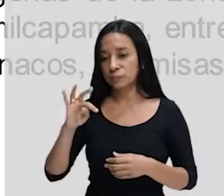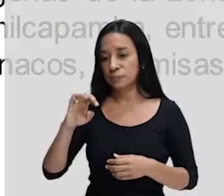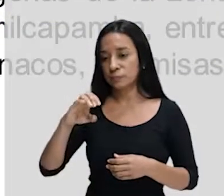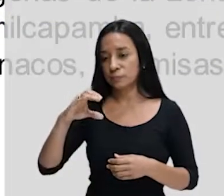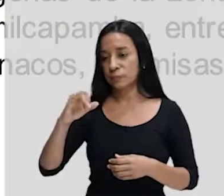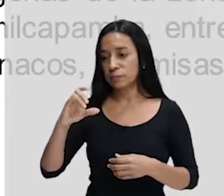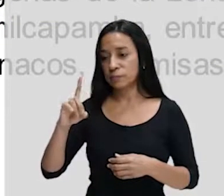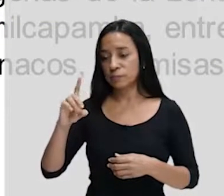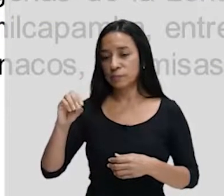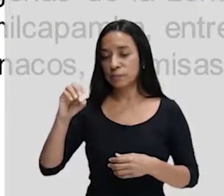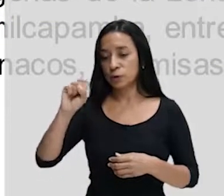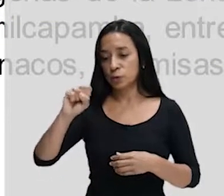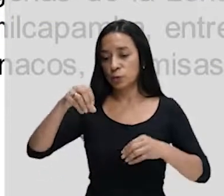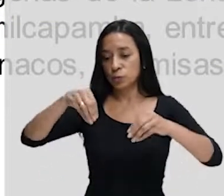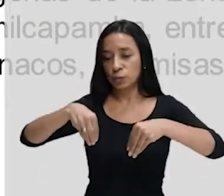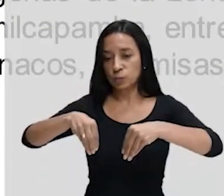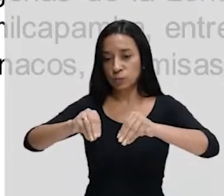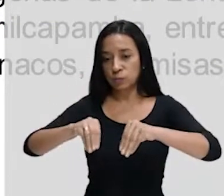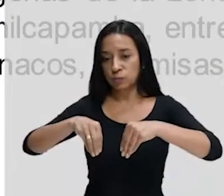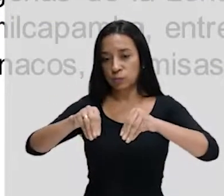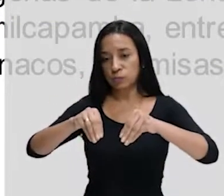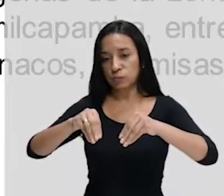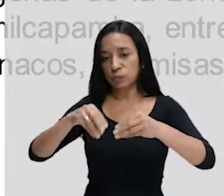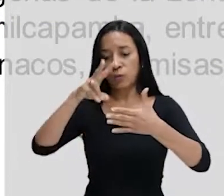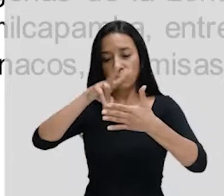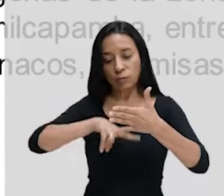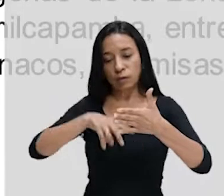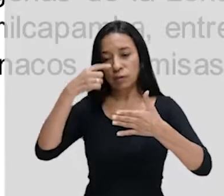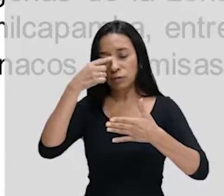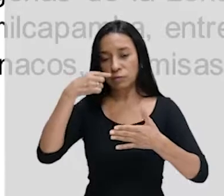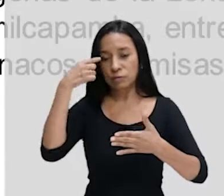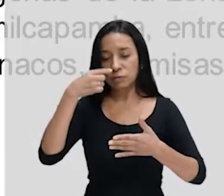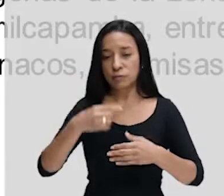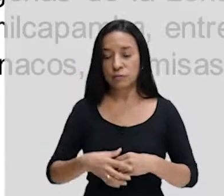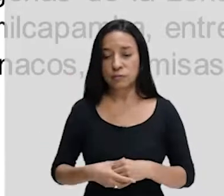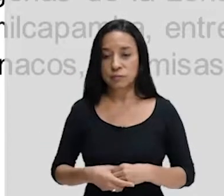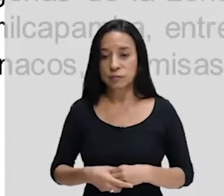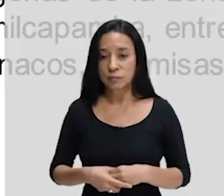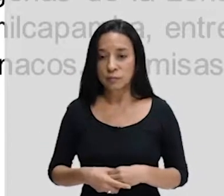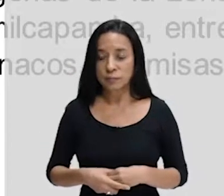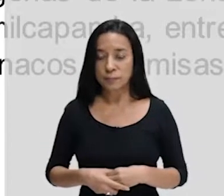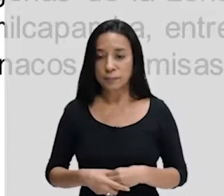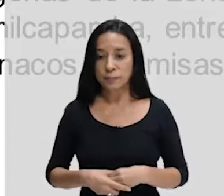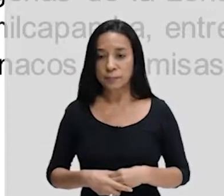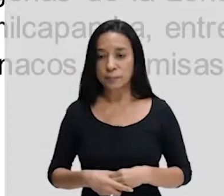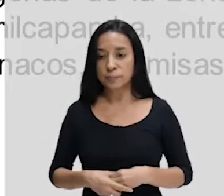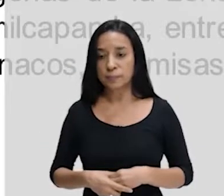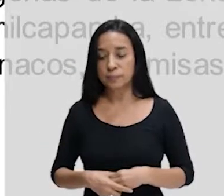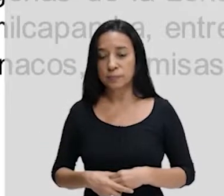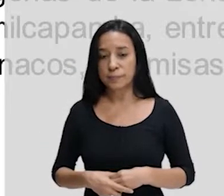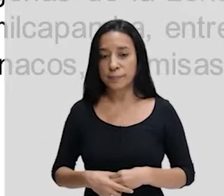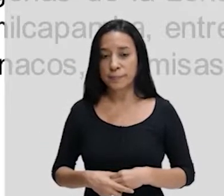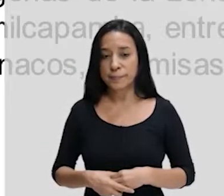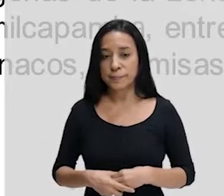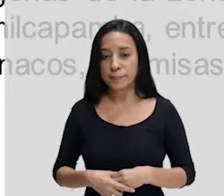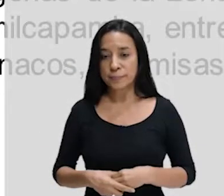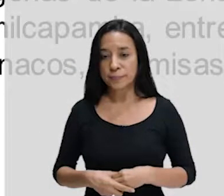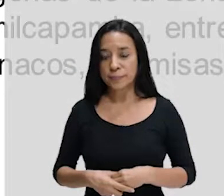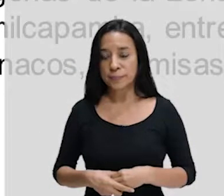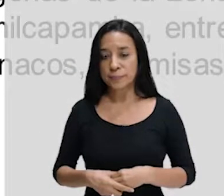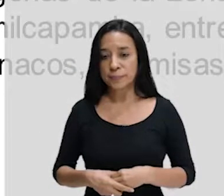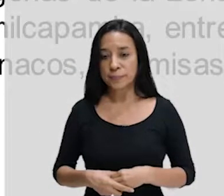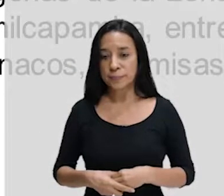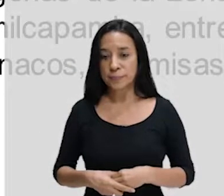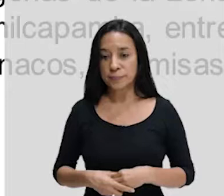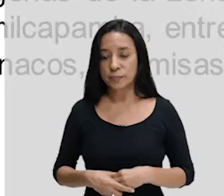tecelagem. Em base à lacabudia processada, venas de los árboles y mimbre